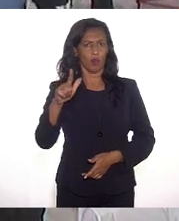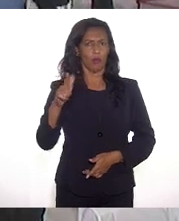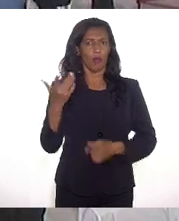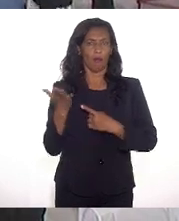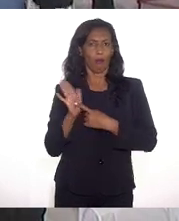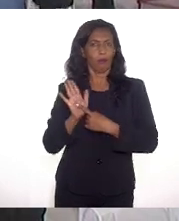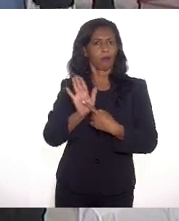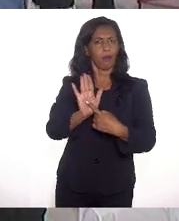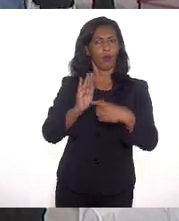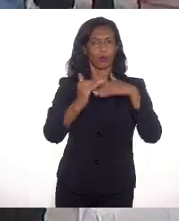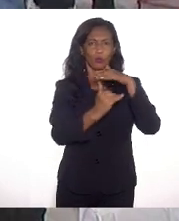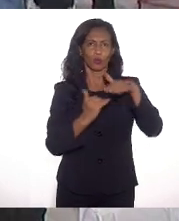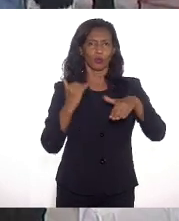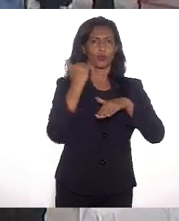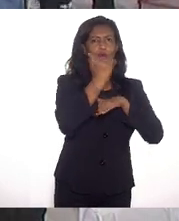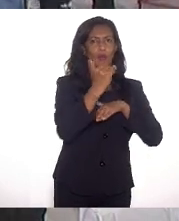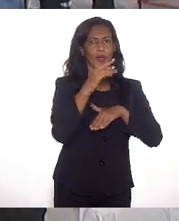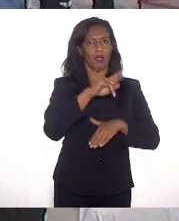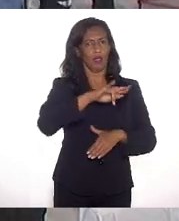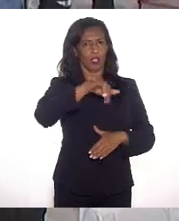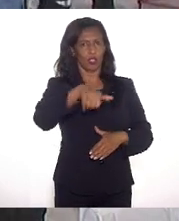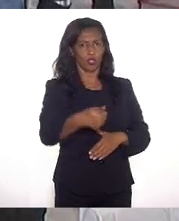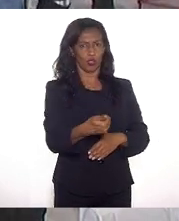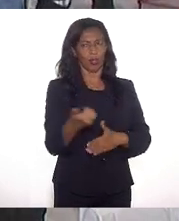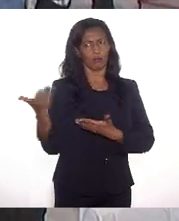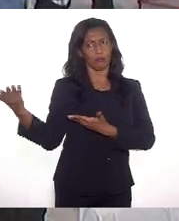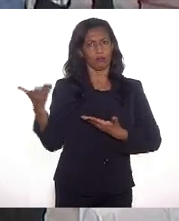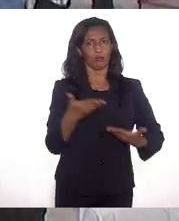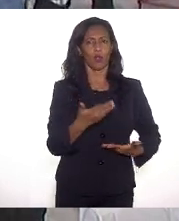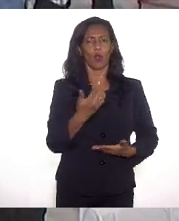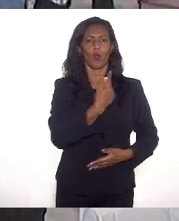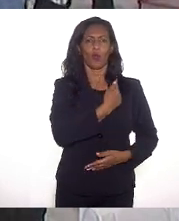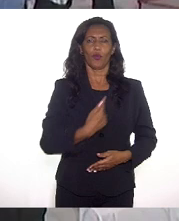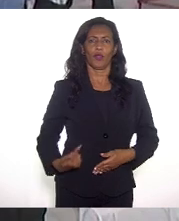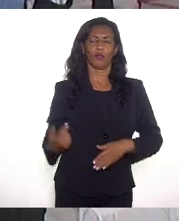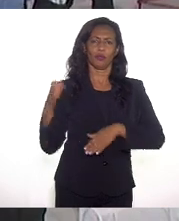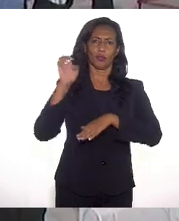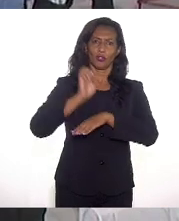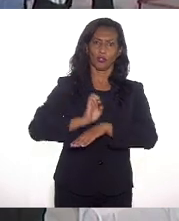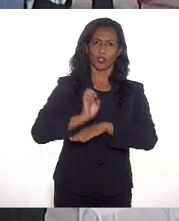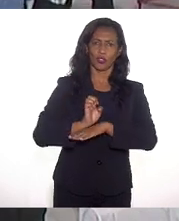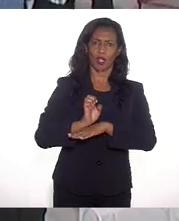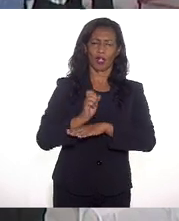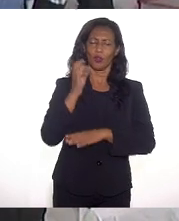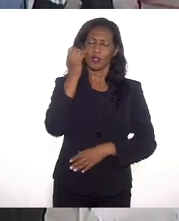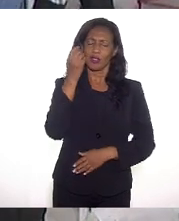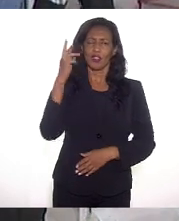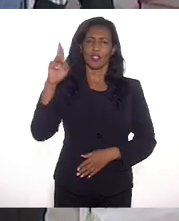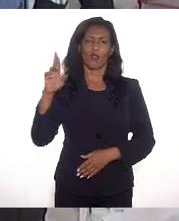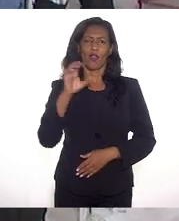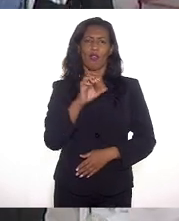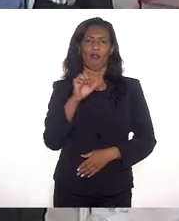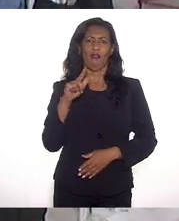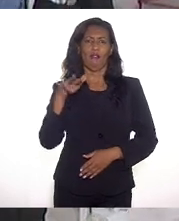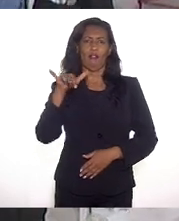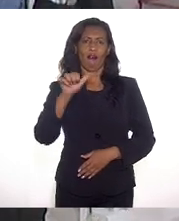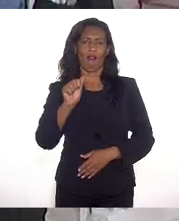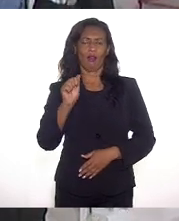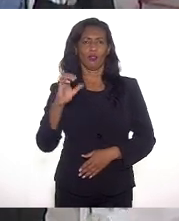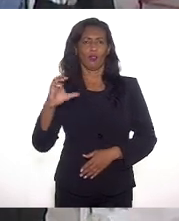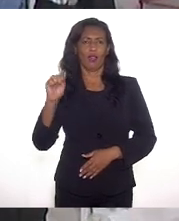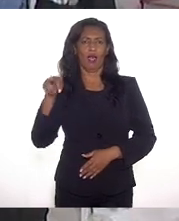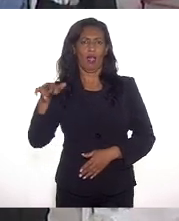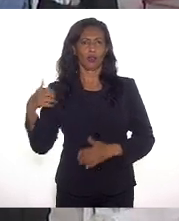RJ, chamamos ao palco o governador do Estado do Rio de Janeiro, senhor Cláudio Castro, acompanhado do